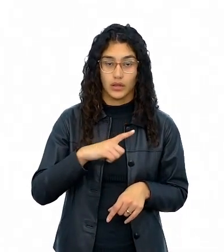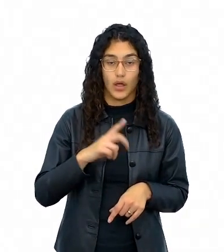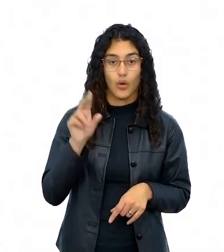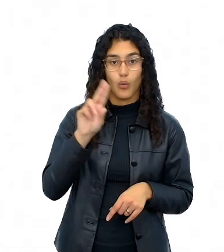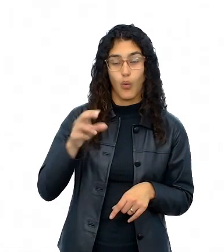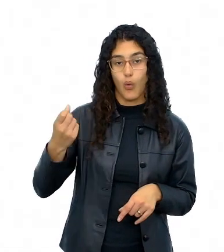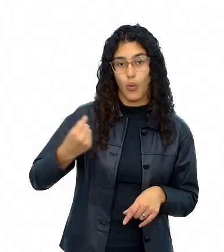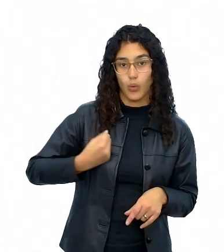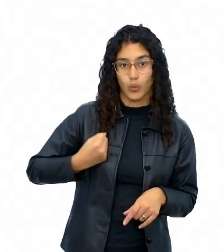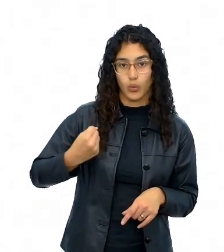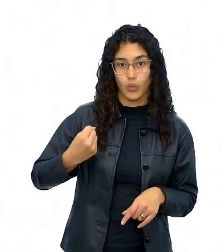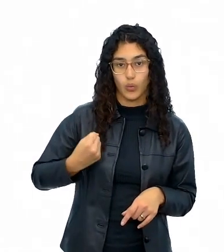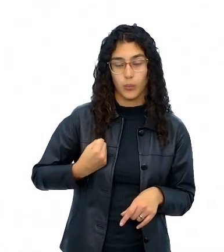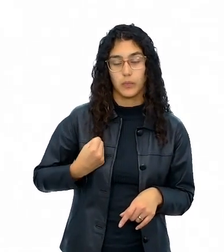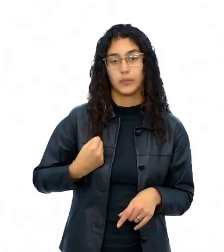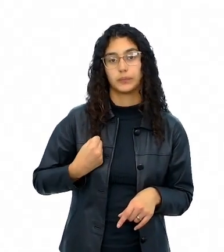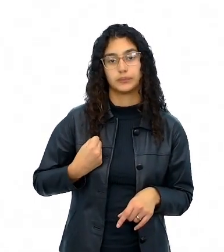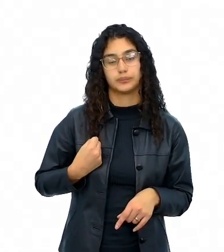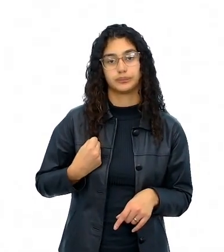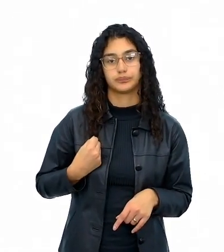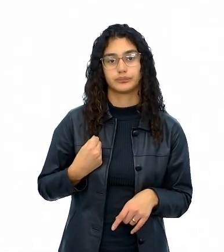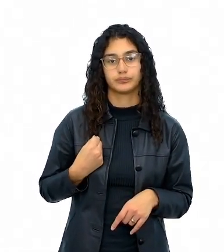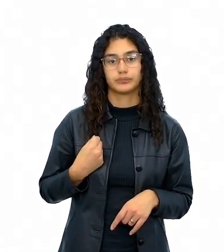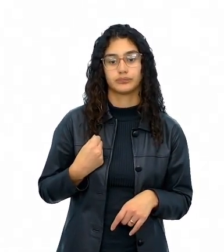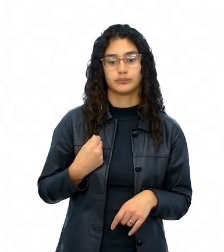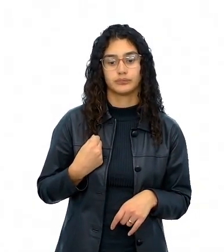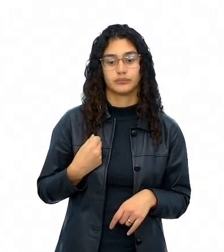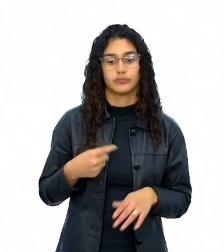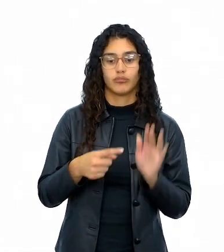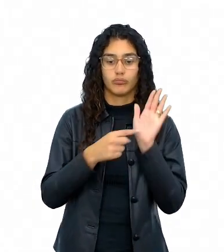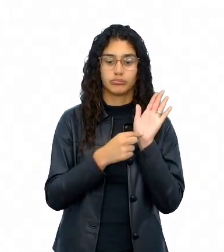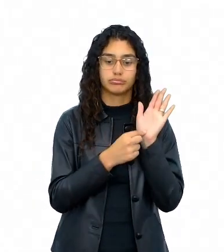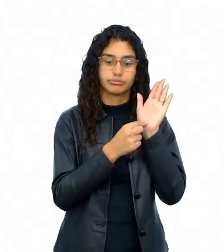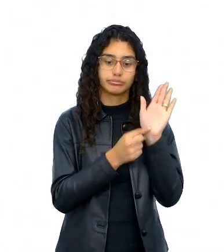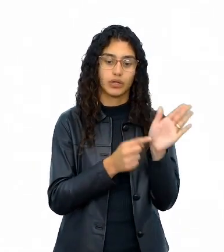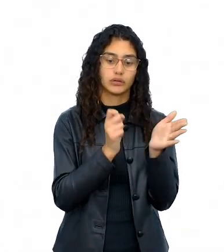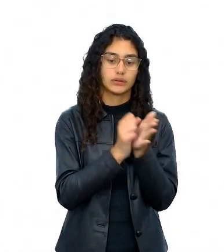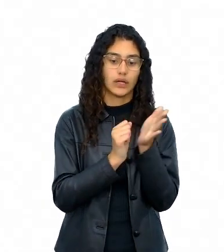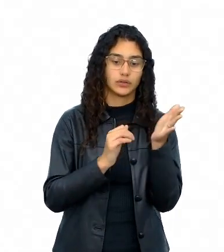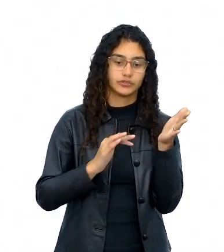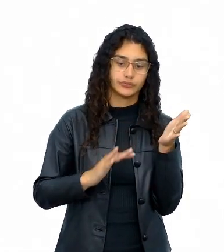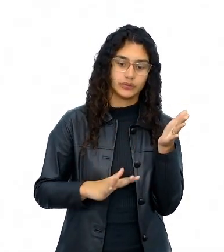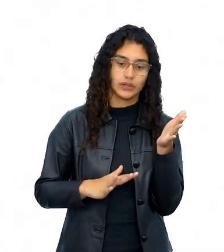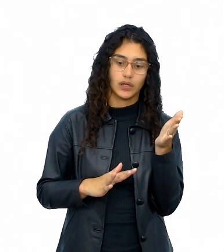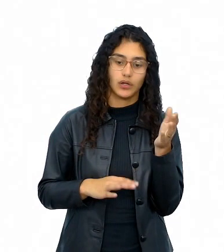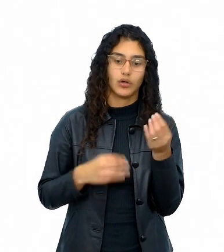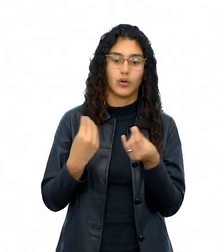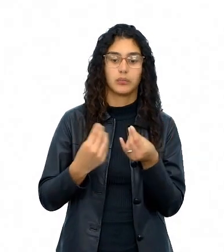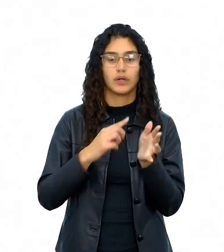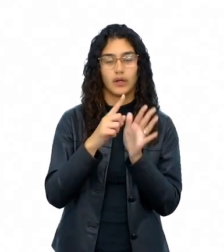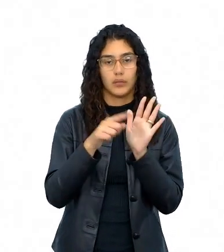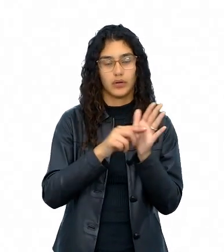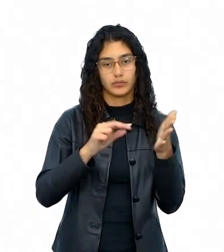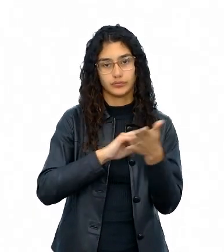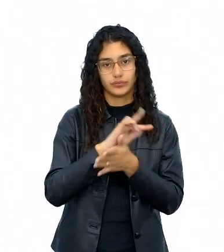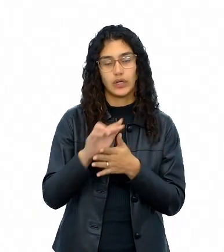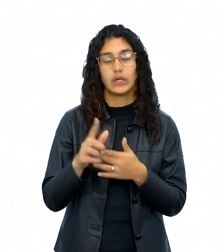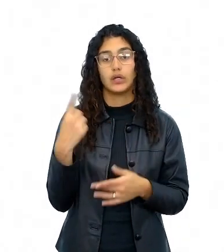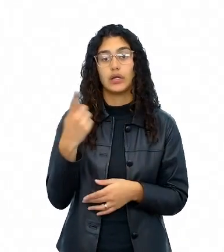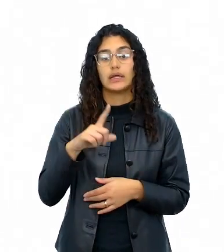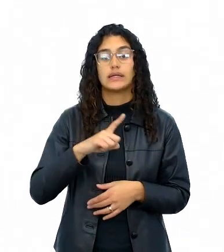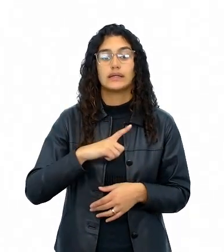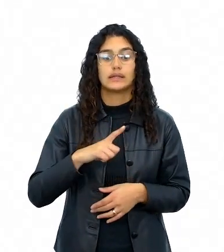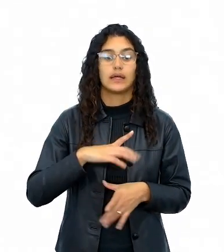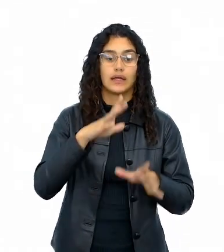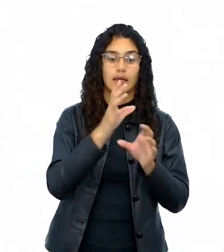os números, né? Que foi dado aqui na atividade, né? Como para outros. Então a gente tem